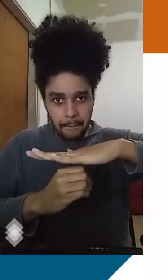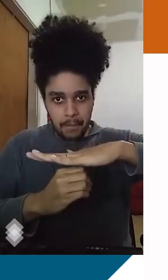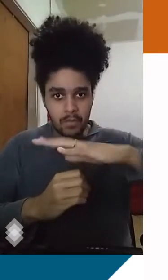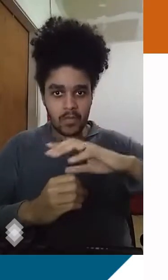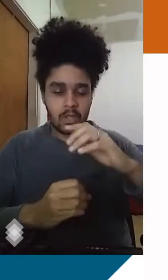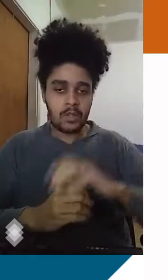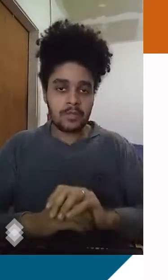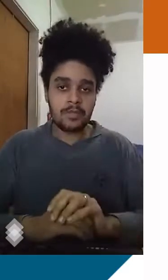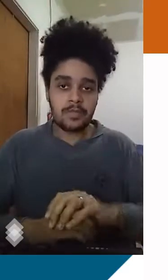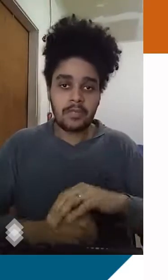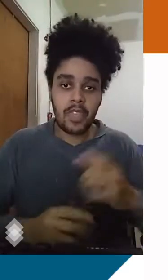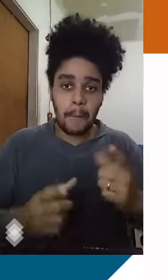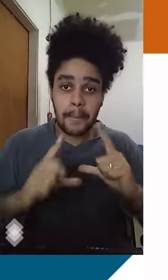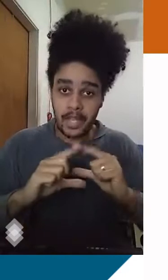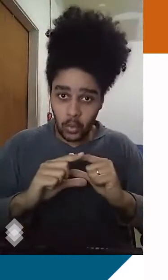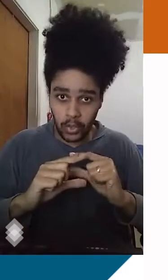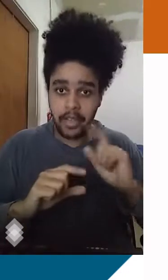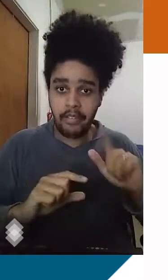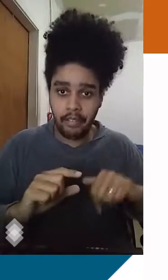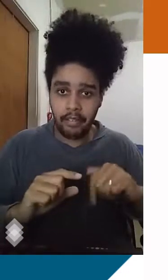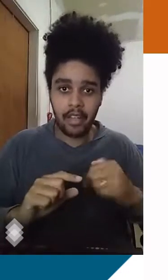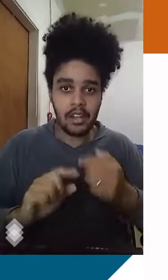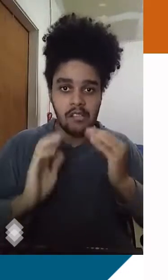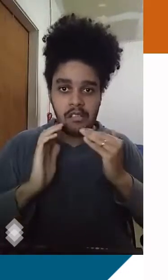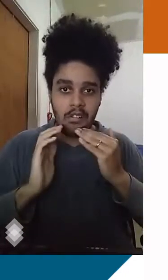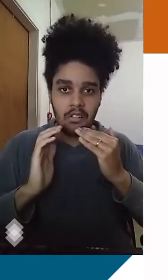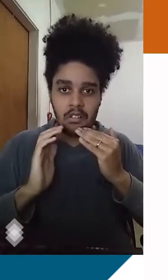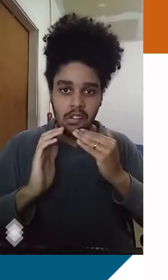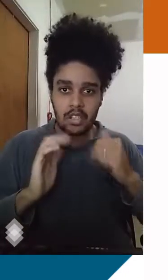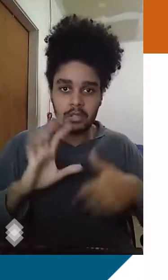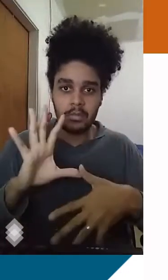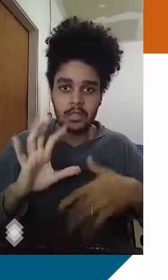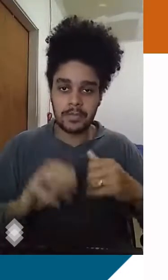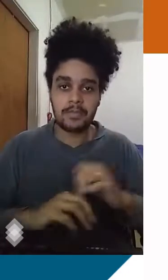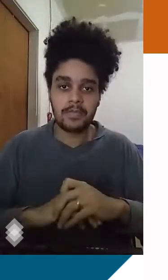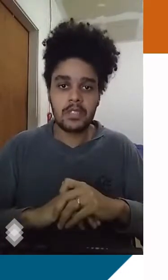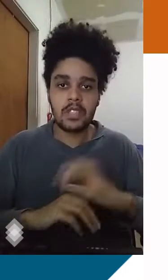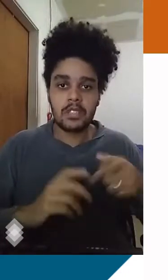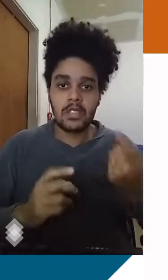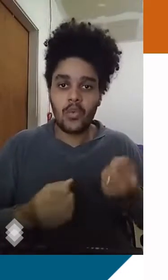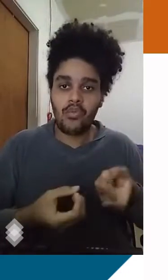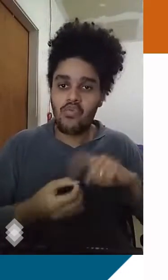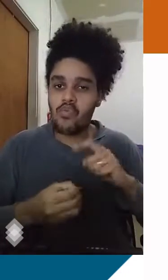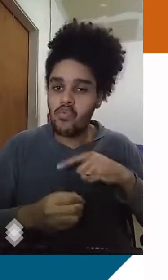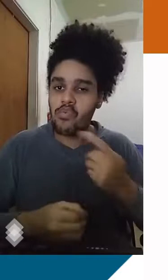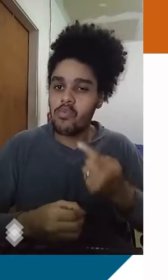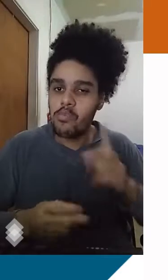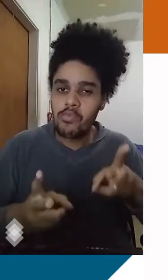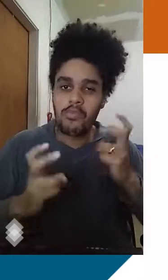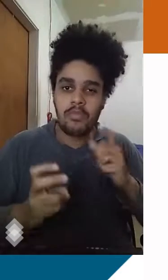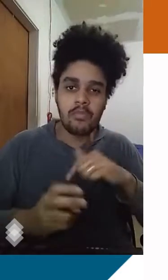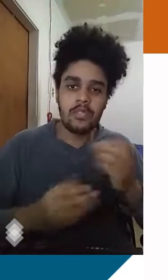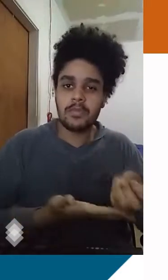de toque da minha superfície com o meu globo, menor vai ser a deformação desse mapa. Então, voltando aqui, a gente